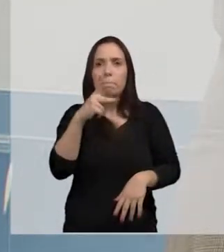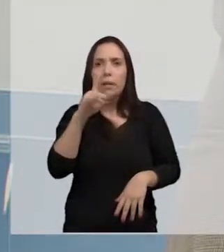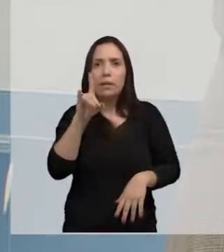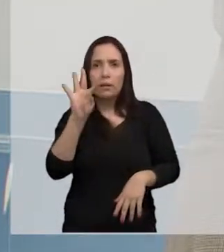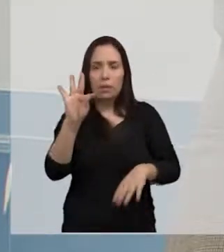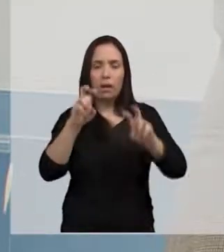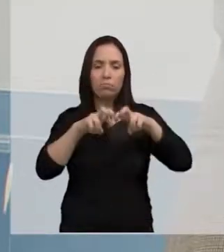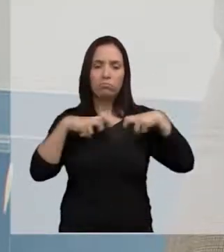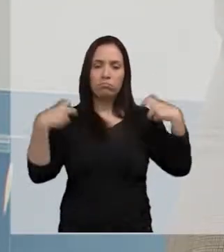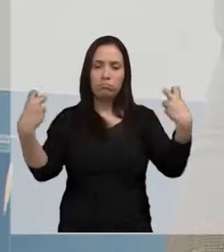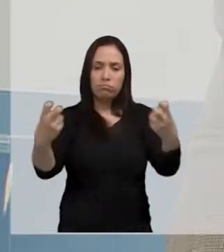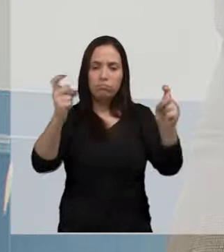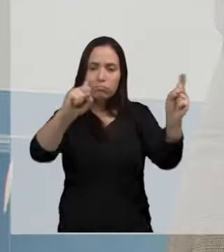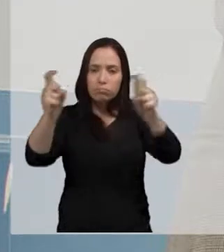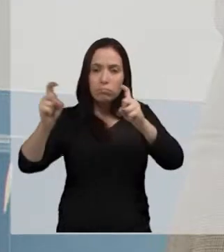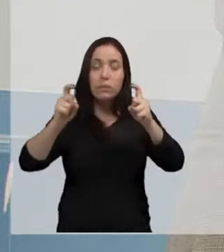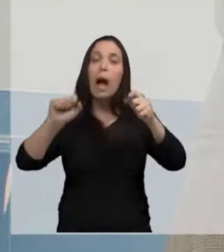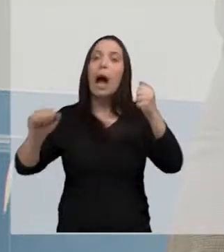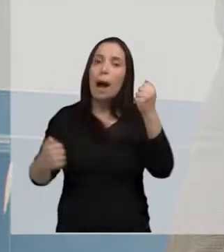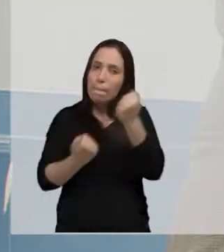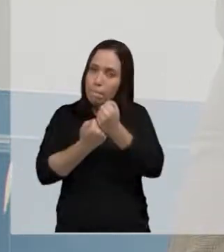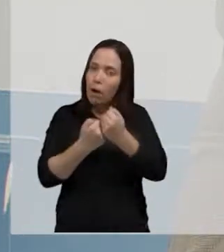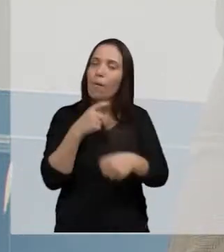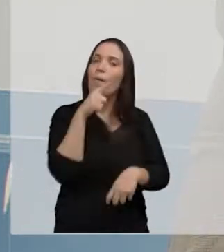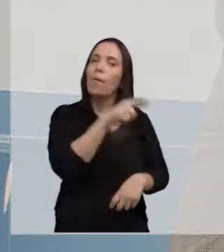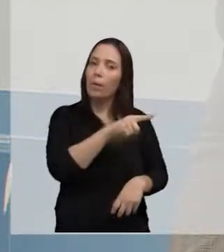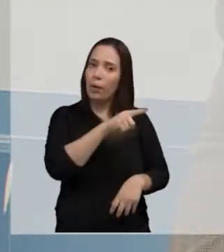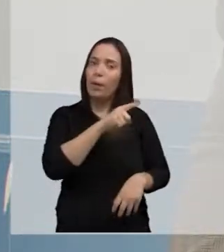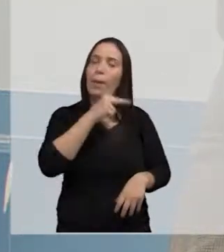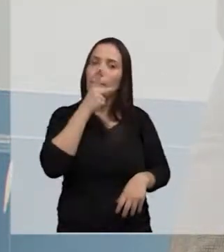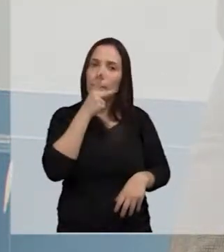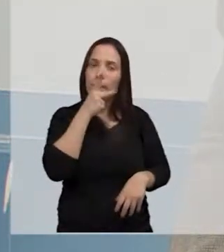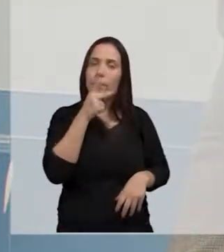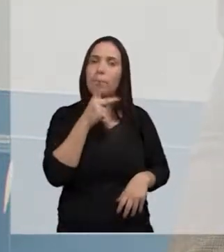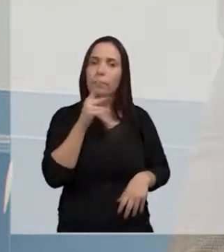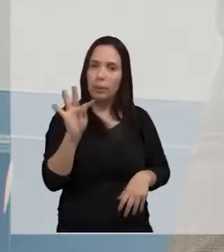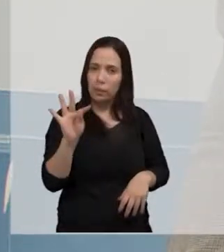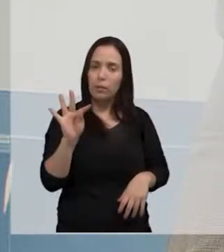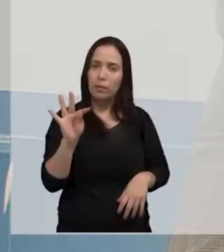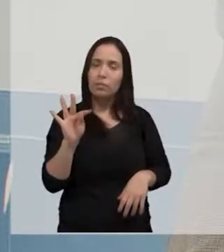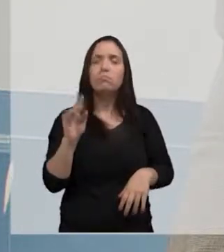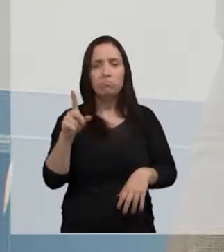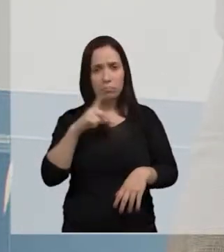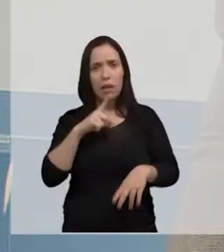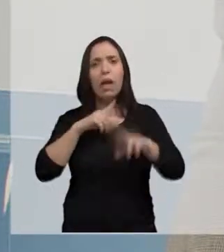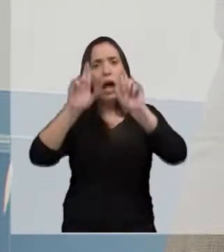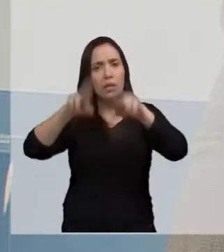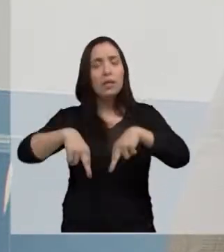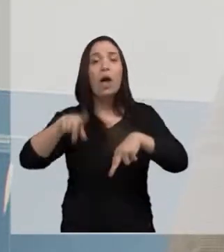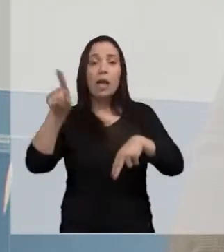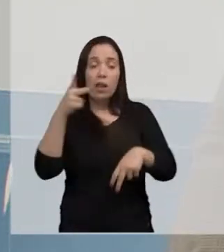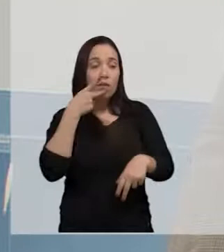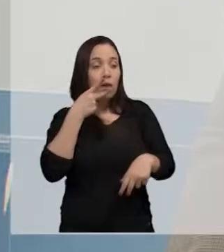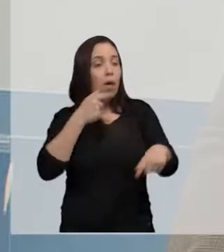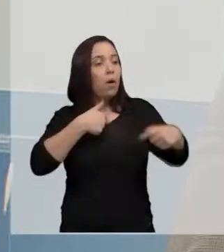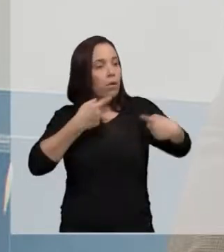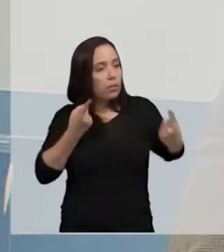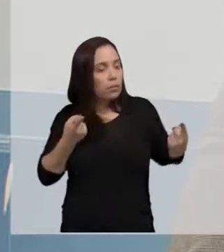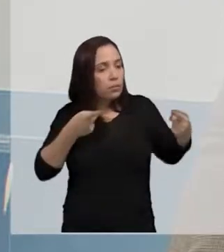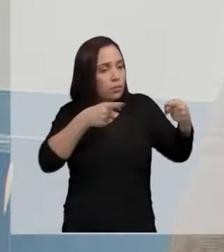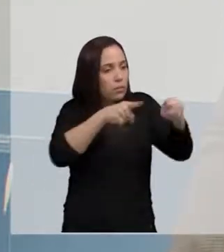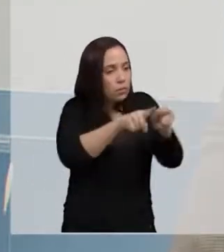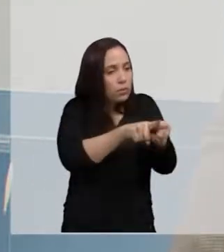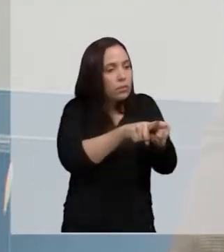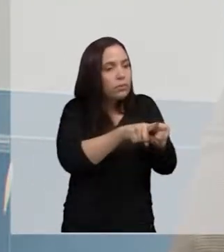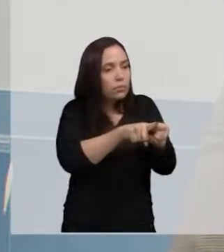já disse, ofereceu apoio crítico, que é uma coisa nova, mas... É válida. Válida, importante. Ele diz, olha, devido